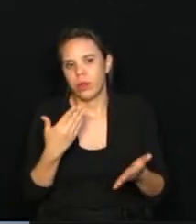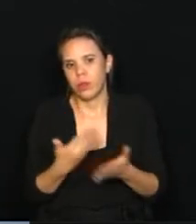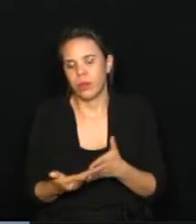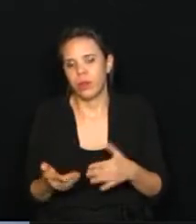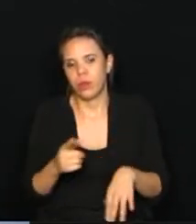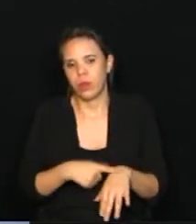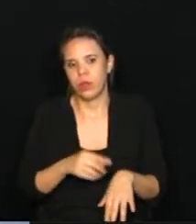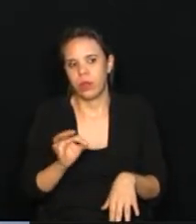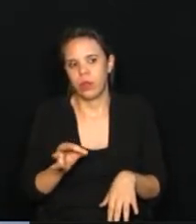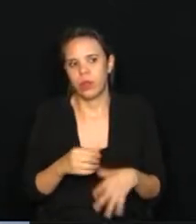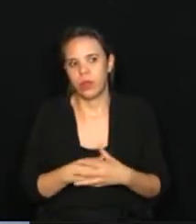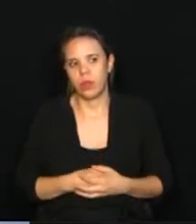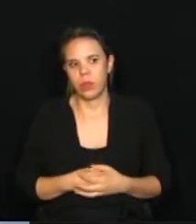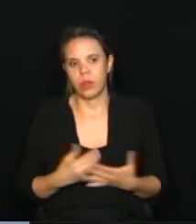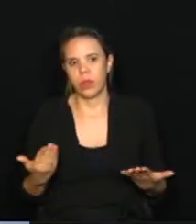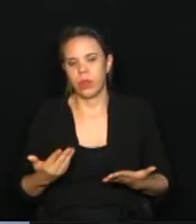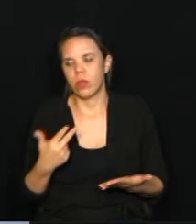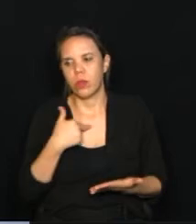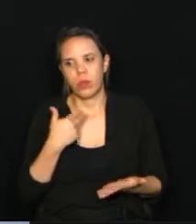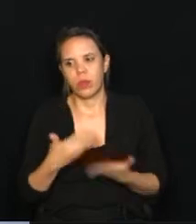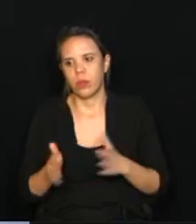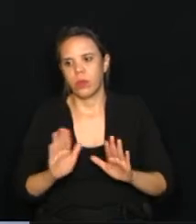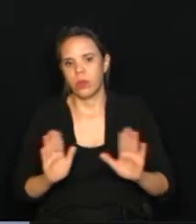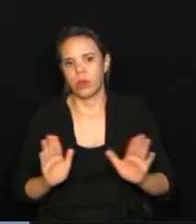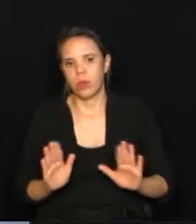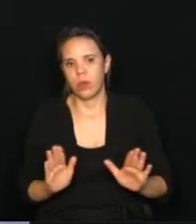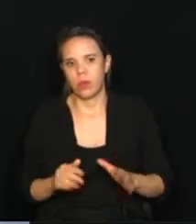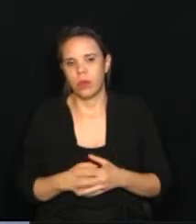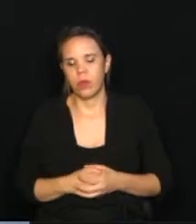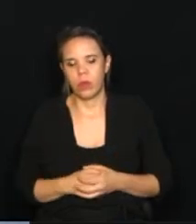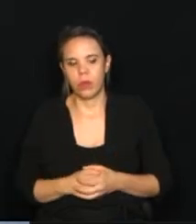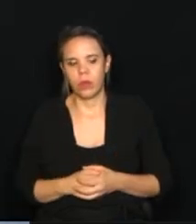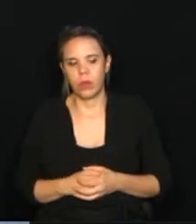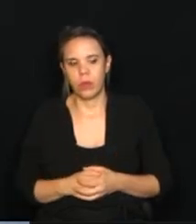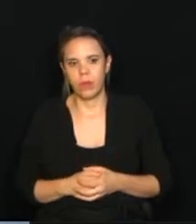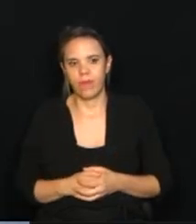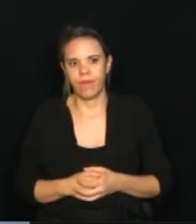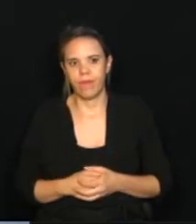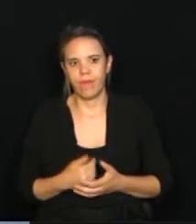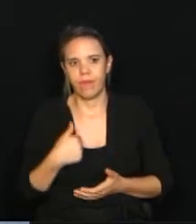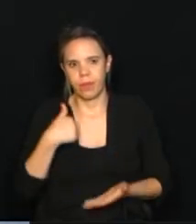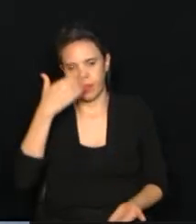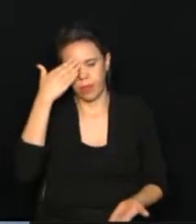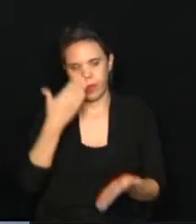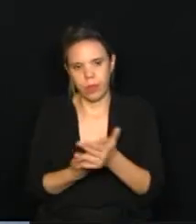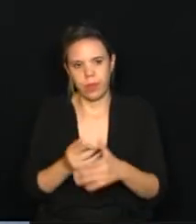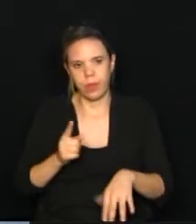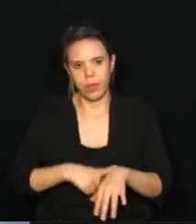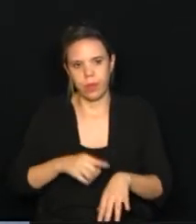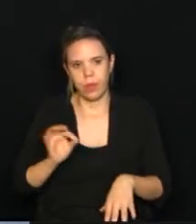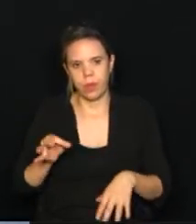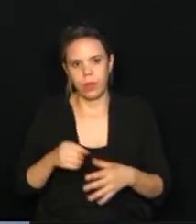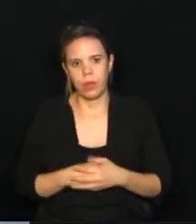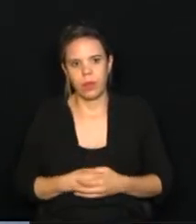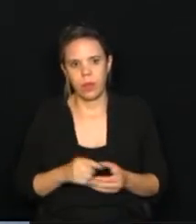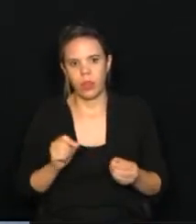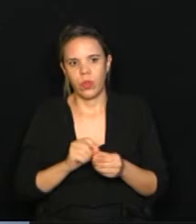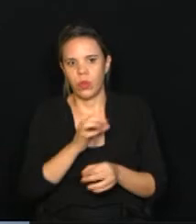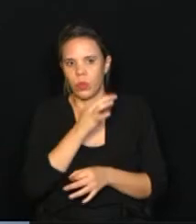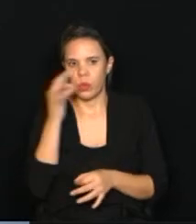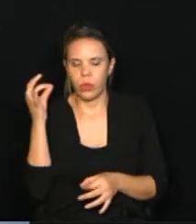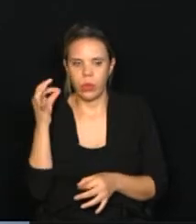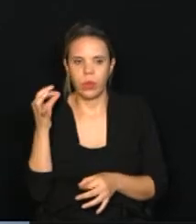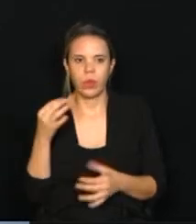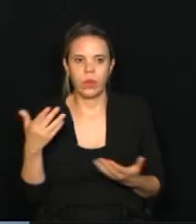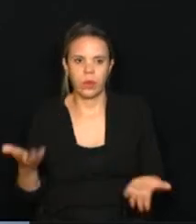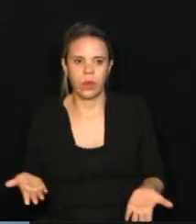hora certa, né? Porque agora a gente não pode perder. Então, eu creio que foi na hora certa. Mas a gente fez um jogo bom